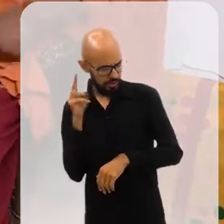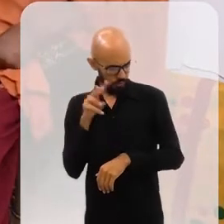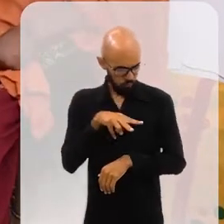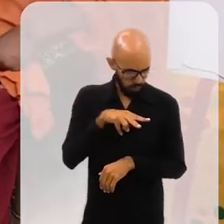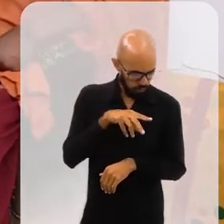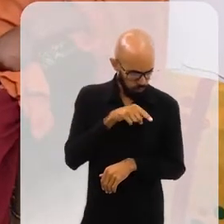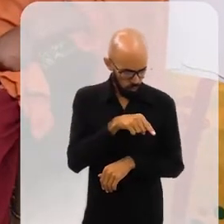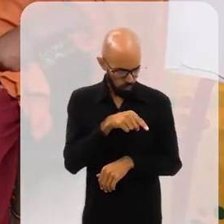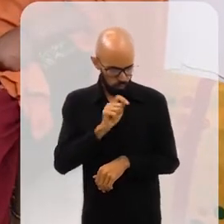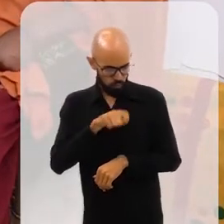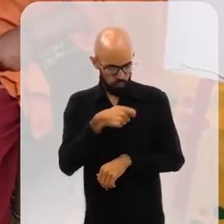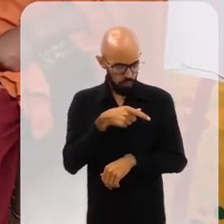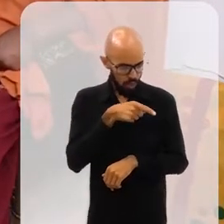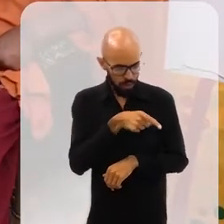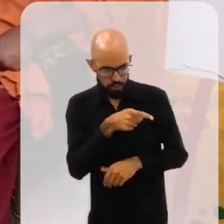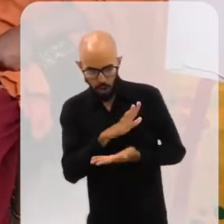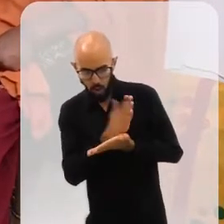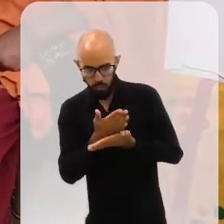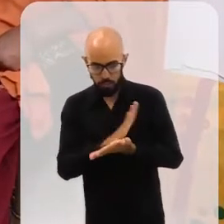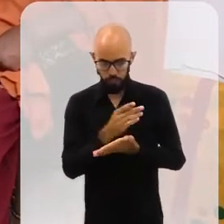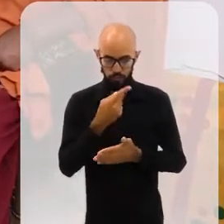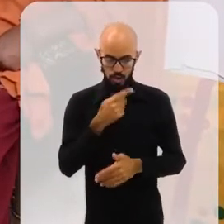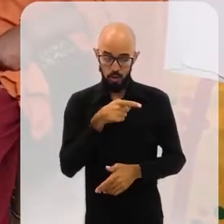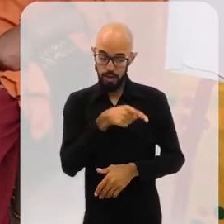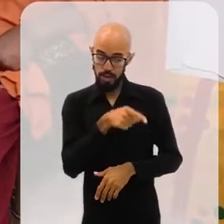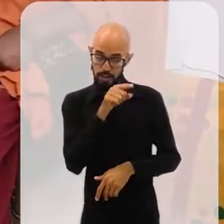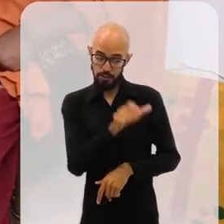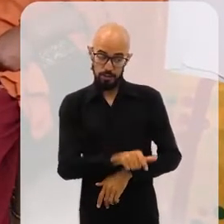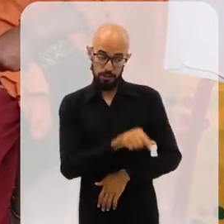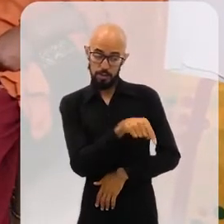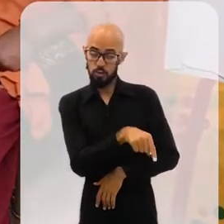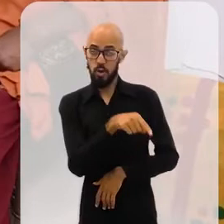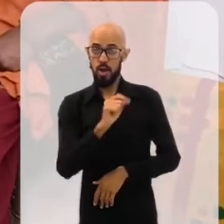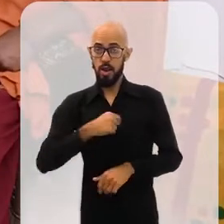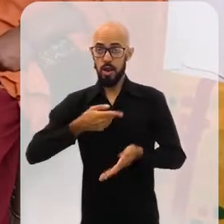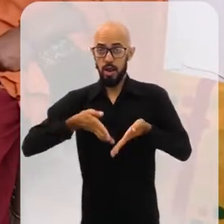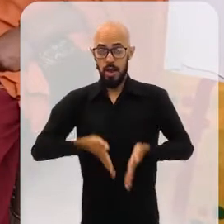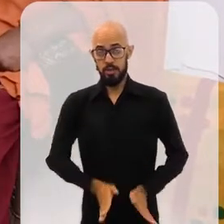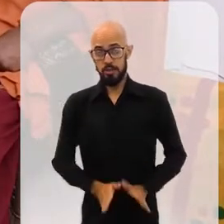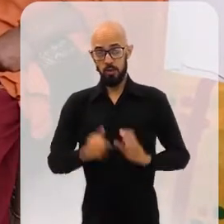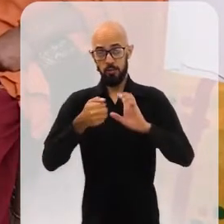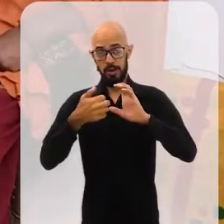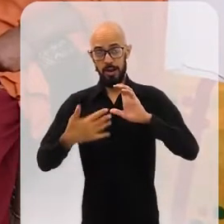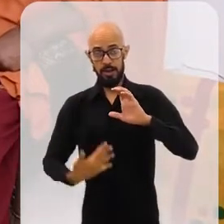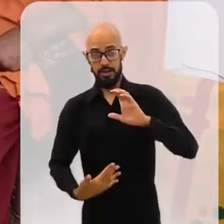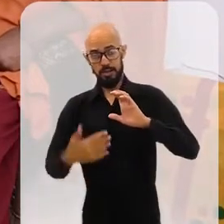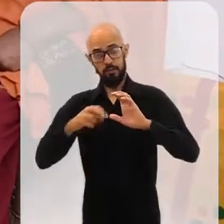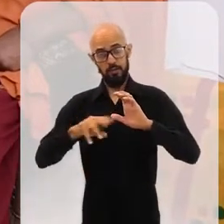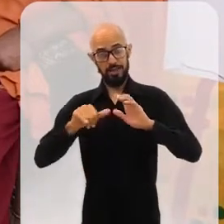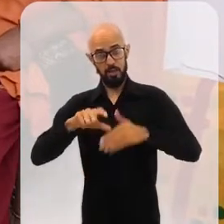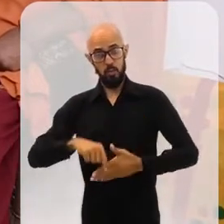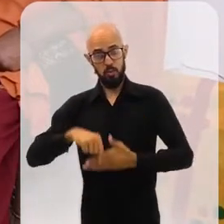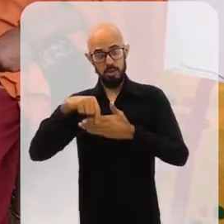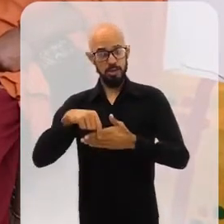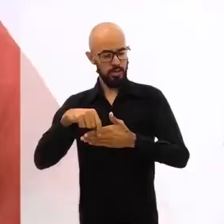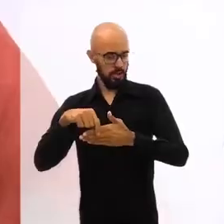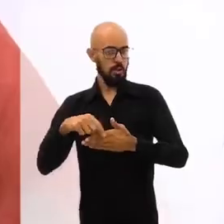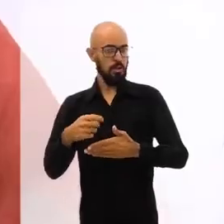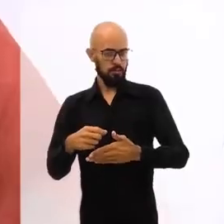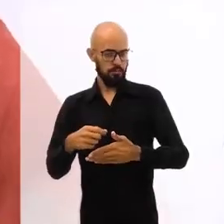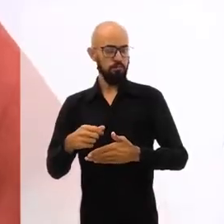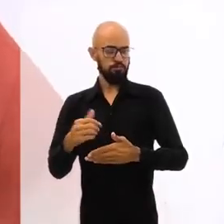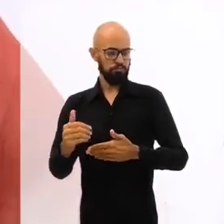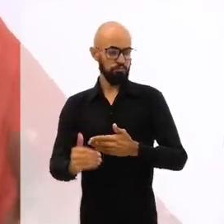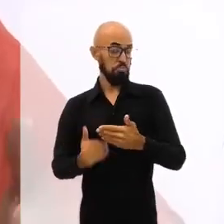que ele trazia, fez algumas previsões e disse: ó, esse ser, ele nasceu com essa característica, ele vai ser um grande líder,